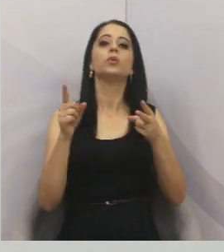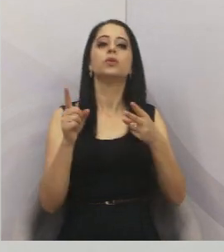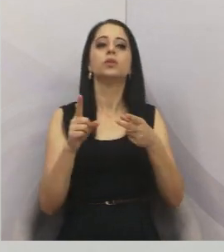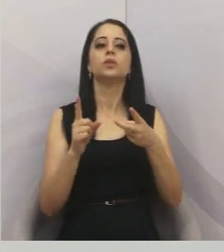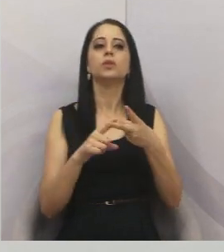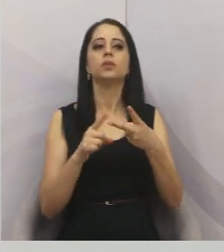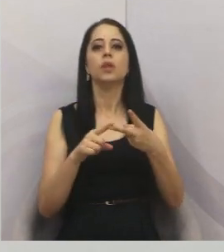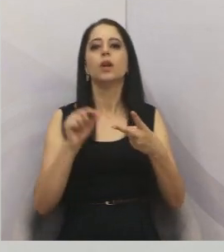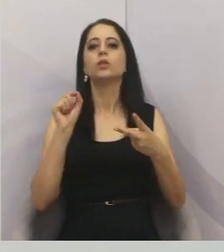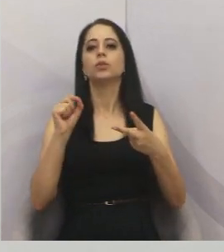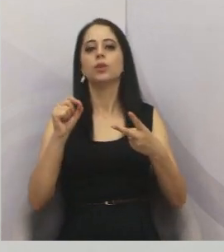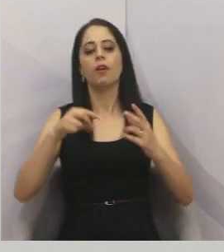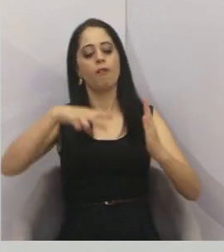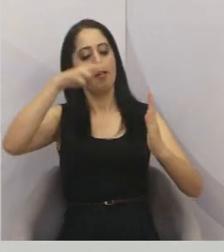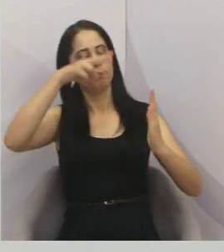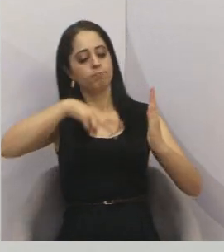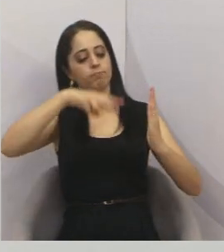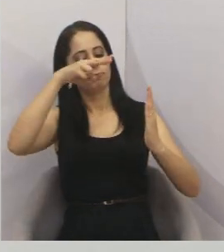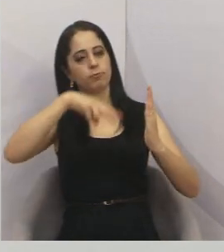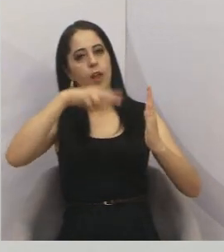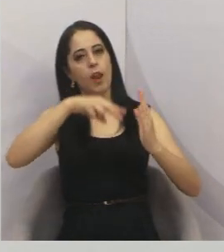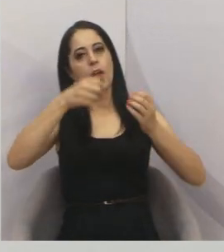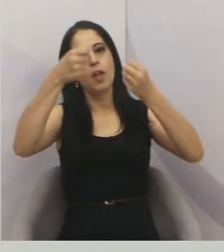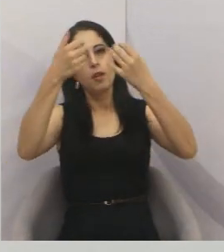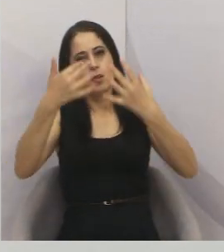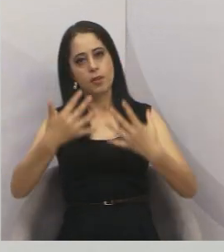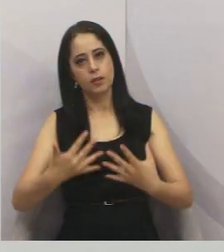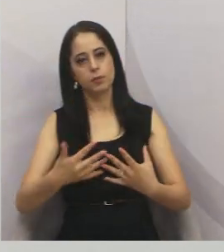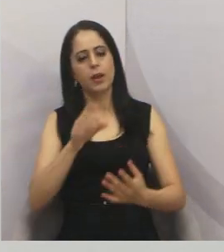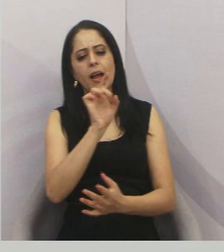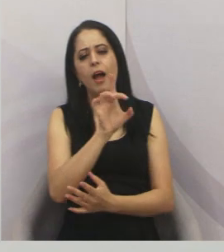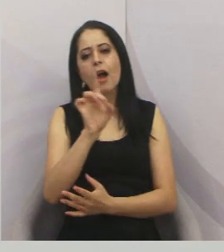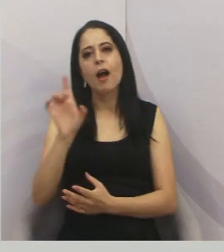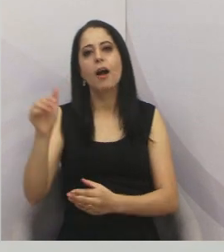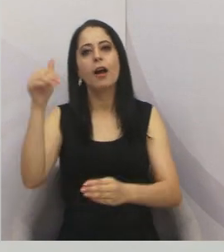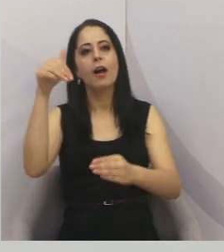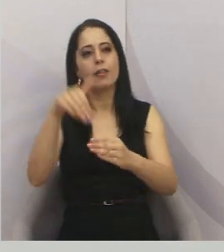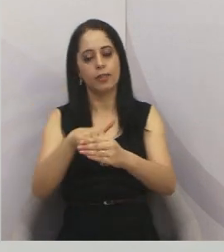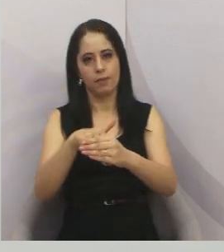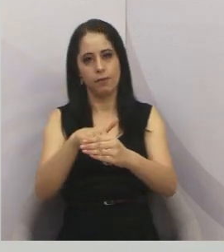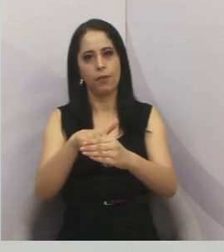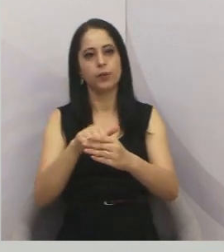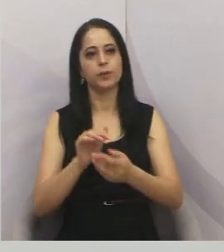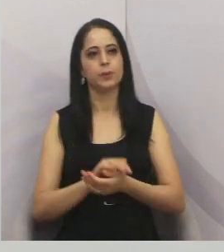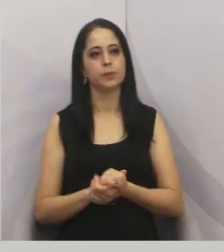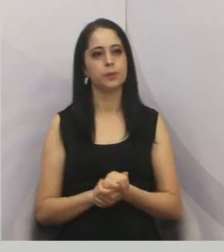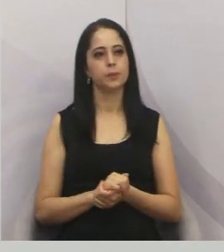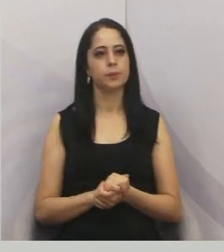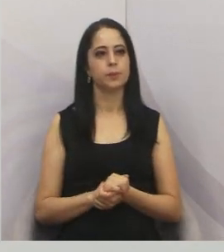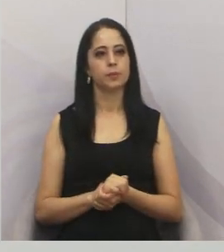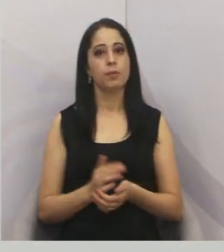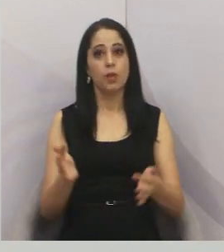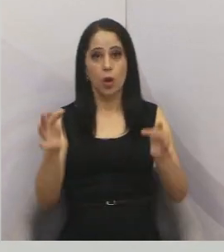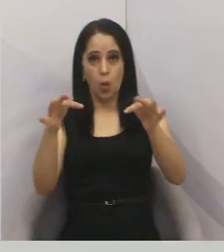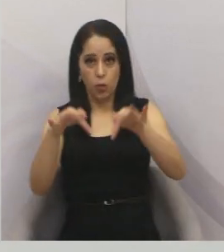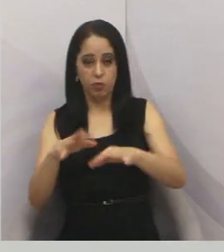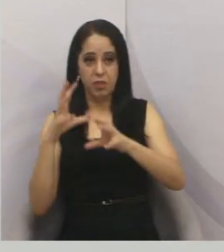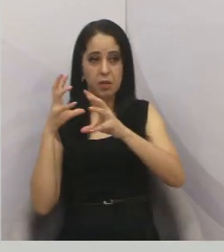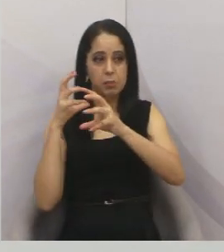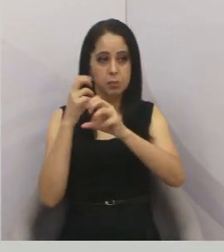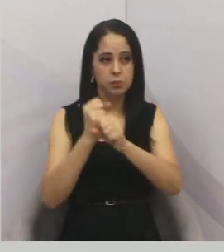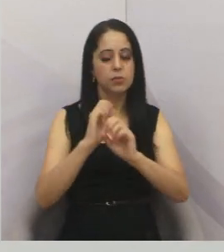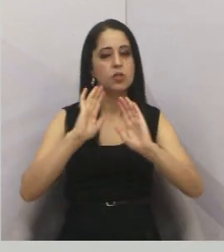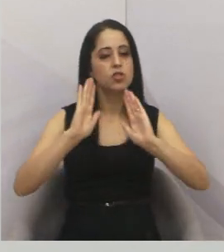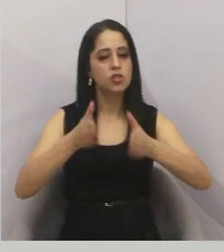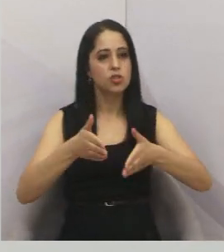para a leitura da decisão da comissão eleitoral sobre cada voto declarado como inconclusivo. Ao final da contabilização